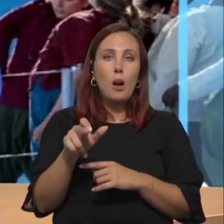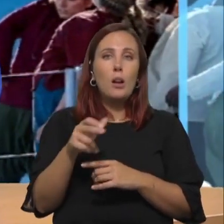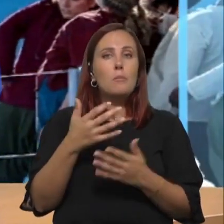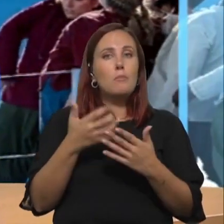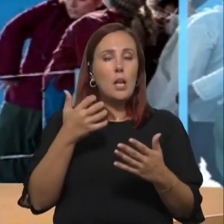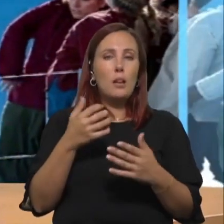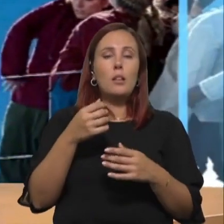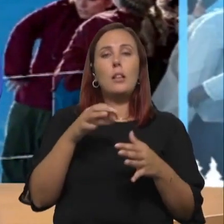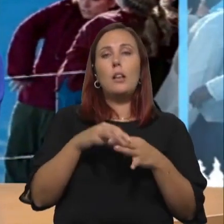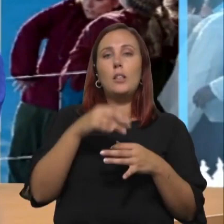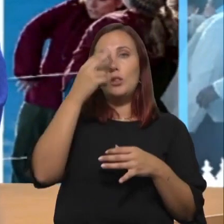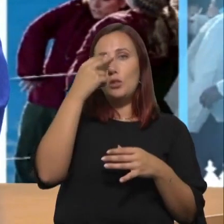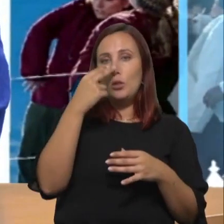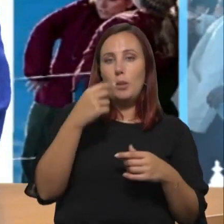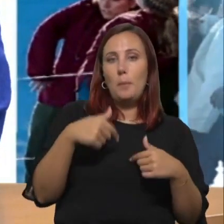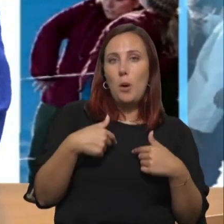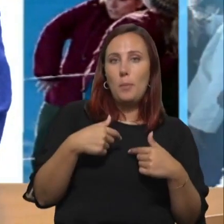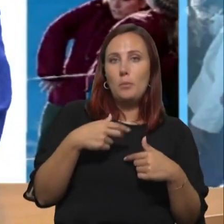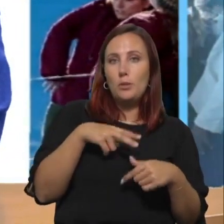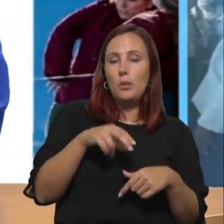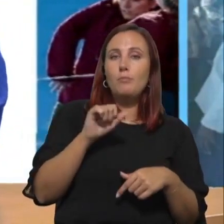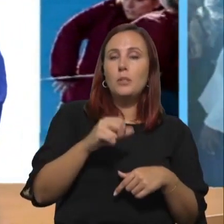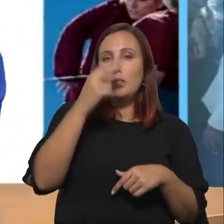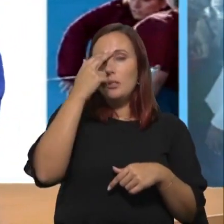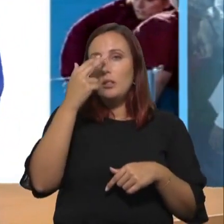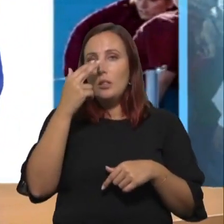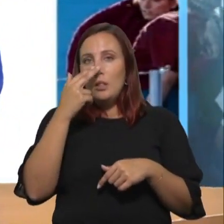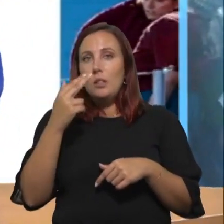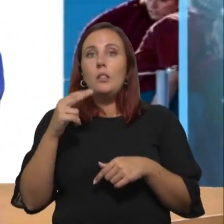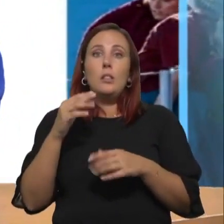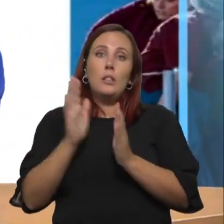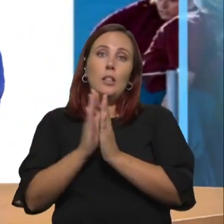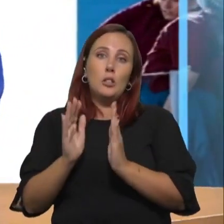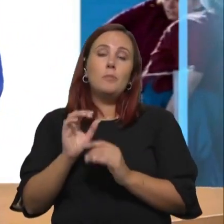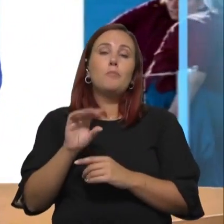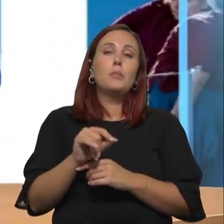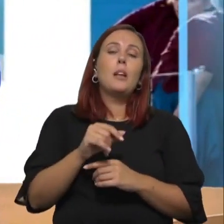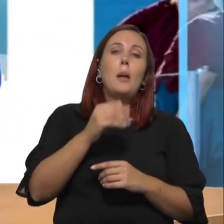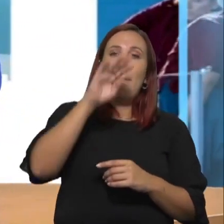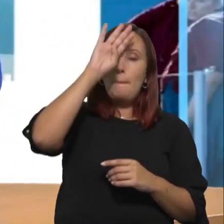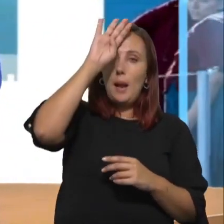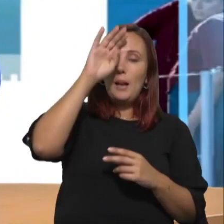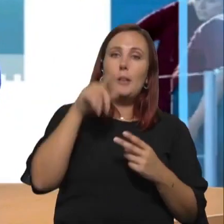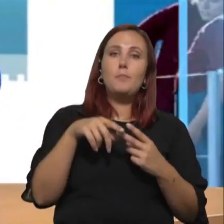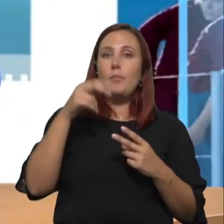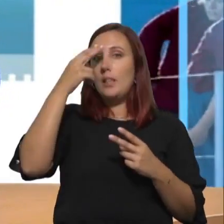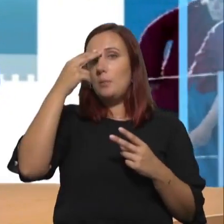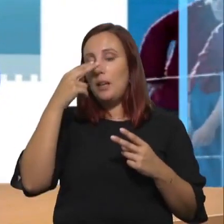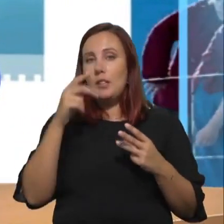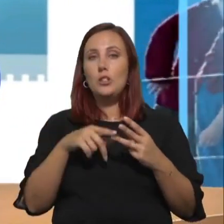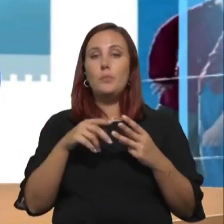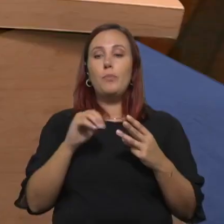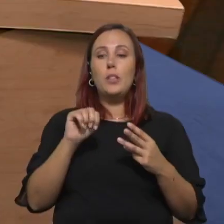com a história da Igreja. Leia-se Braga, Guimarães e depois São Bento da Porta Aberta, onde